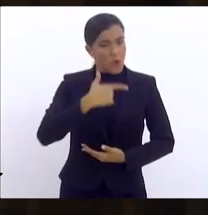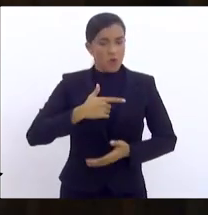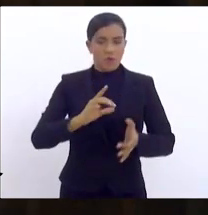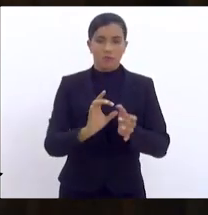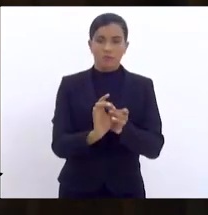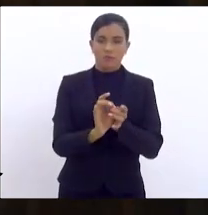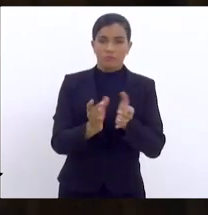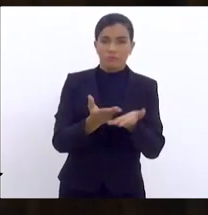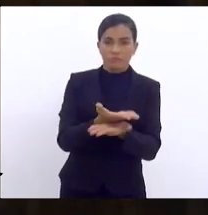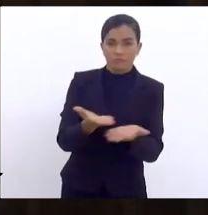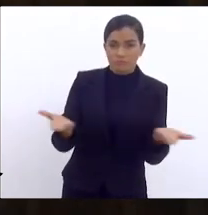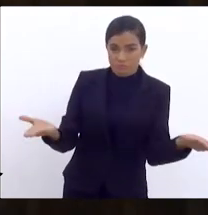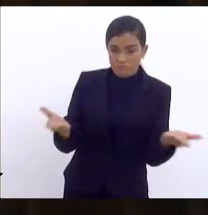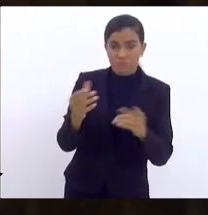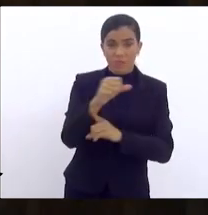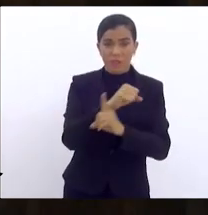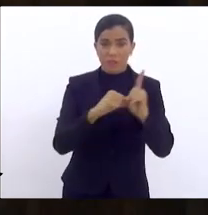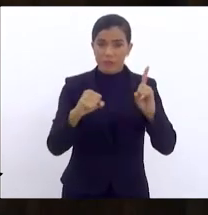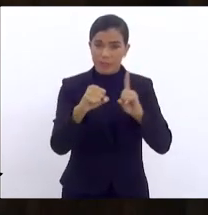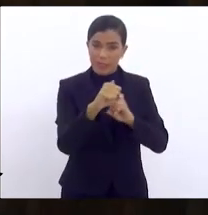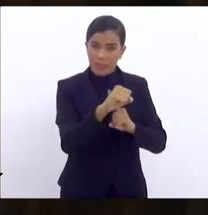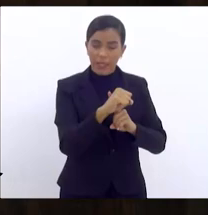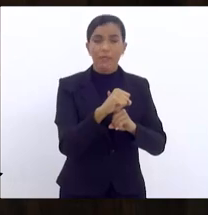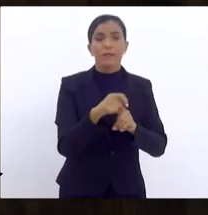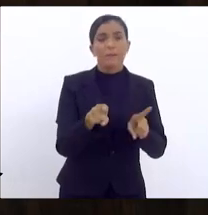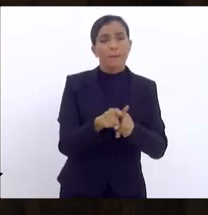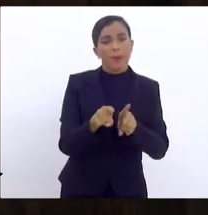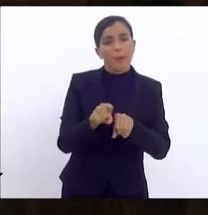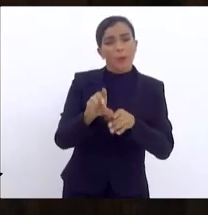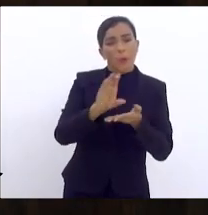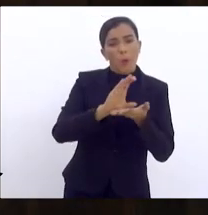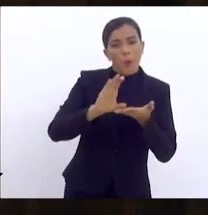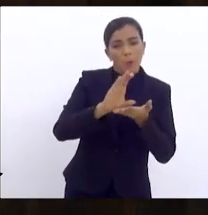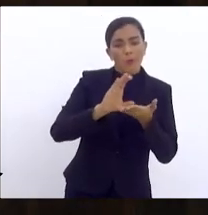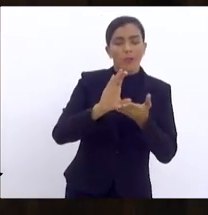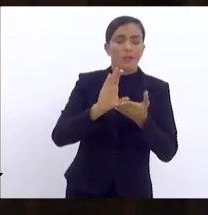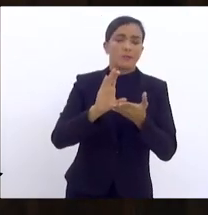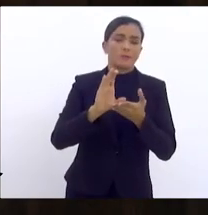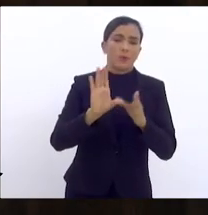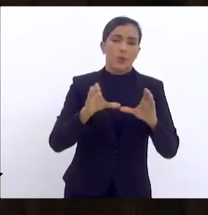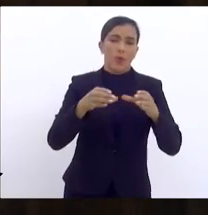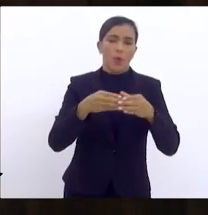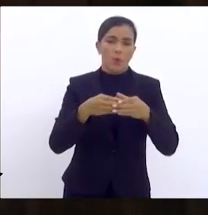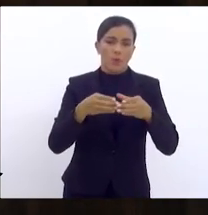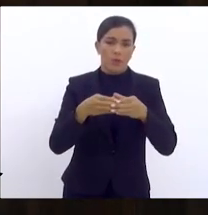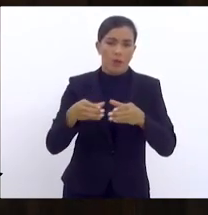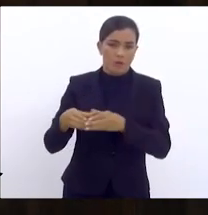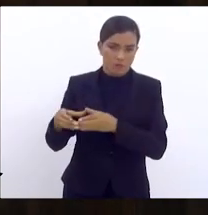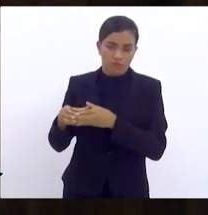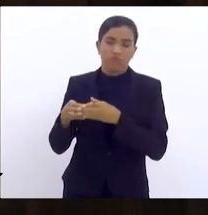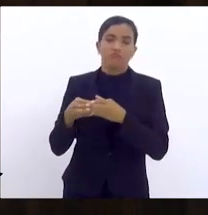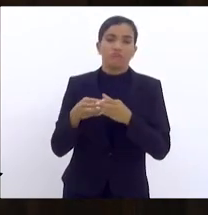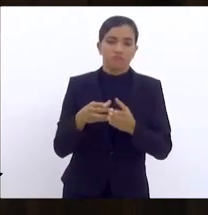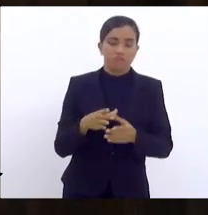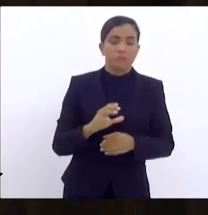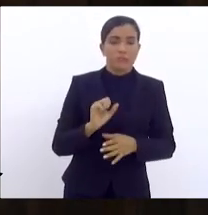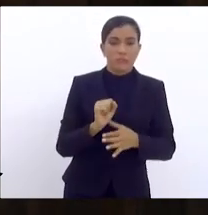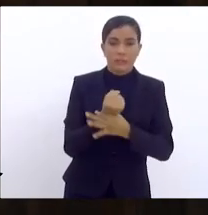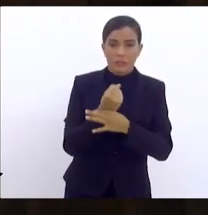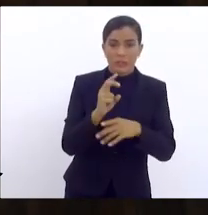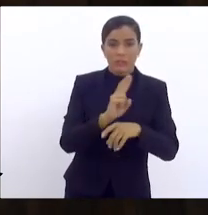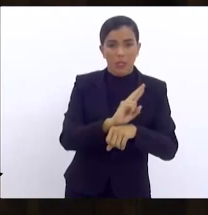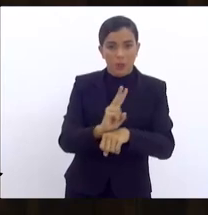dos Senhores da sociedade civil organizada dos conselhos comunitários de segurança o que for preciso para discutirmos